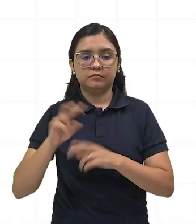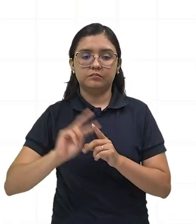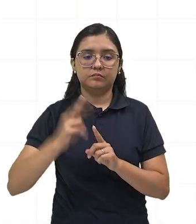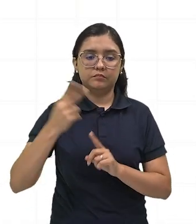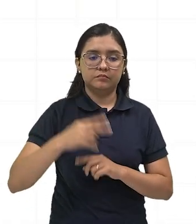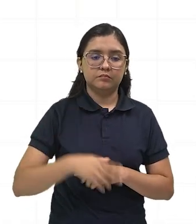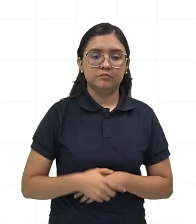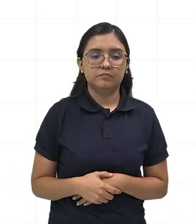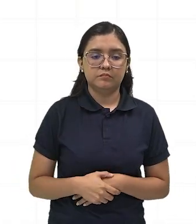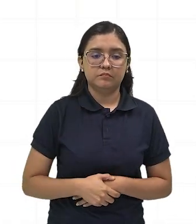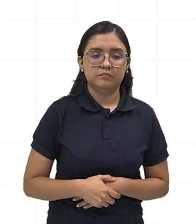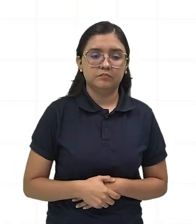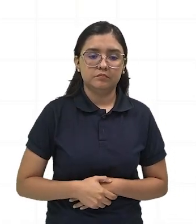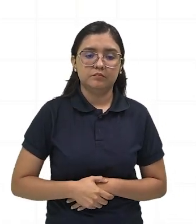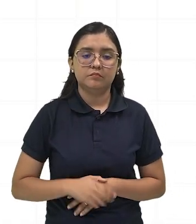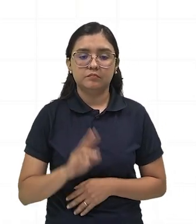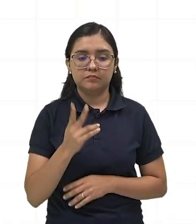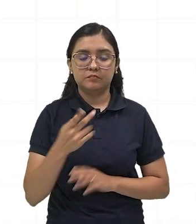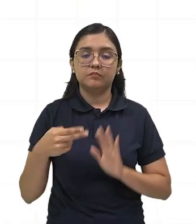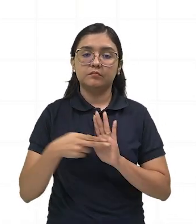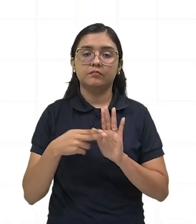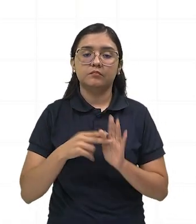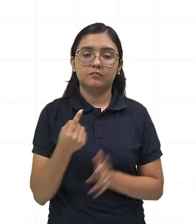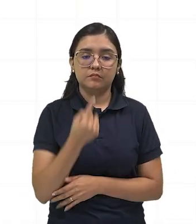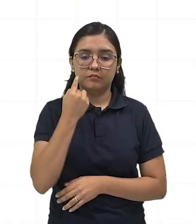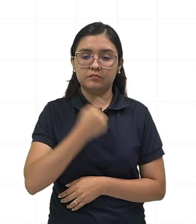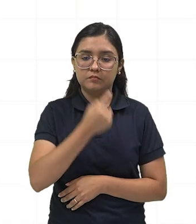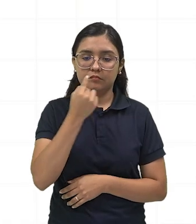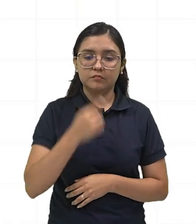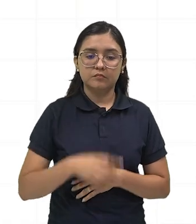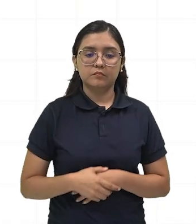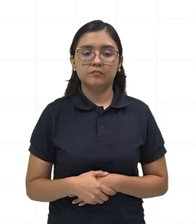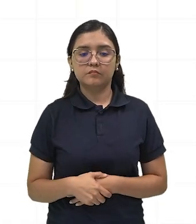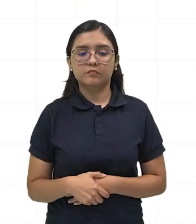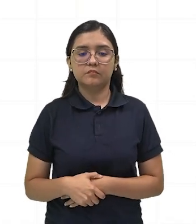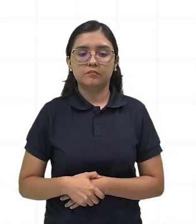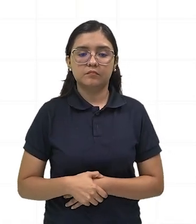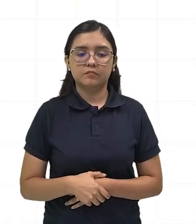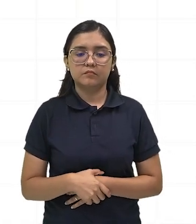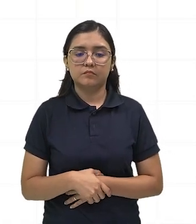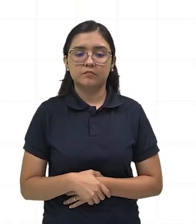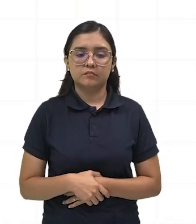igual a 1, ele vai ganhar R$ 20.